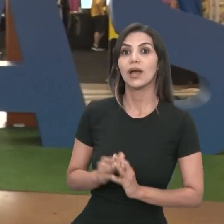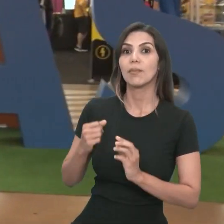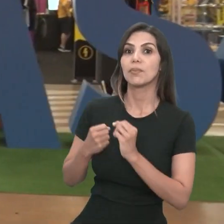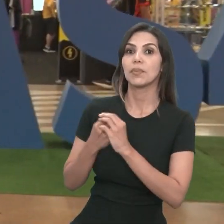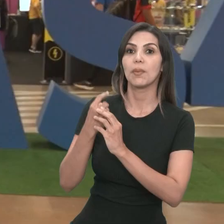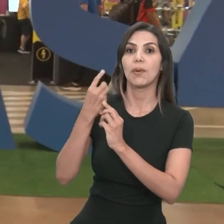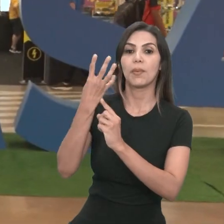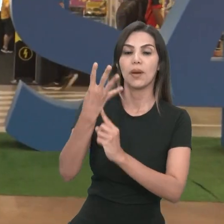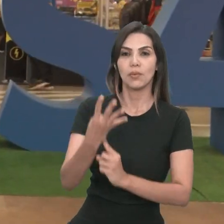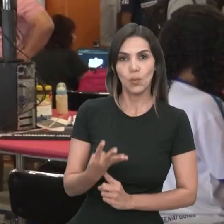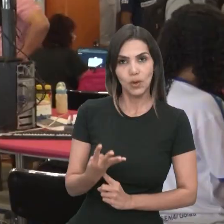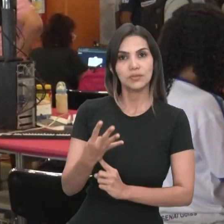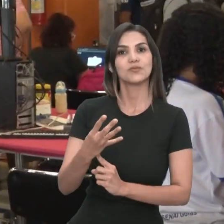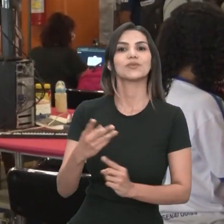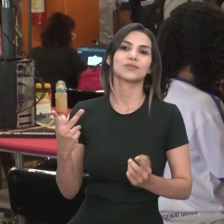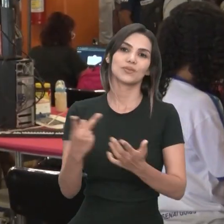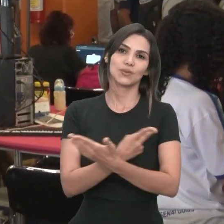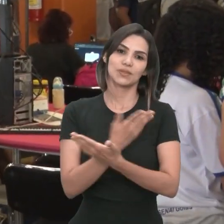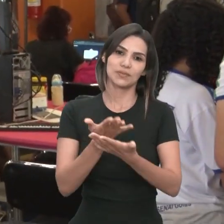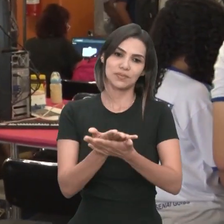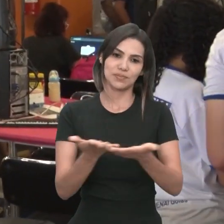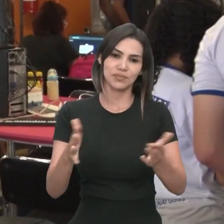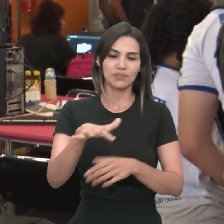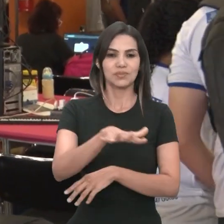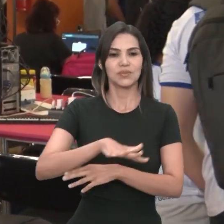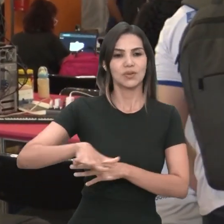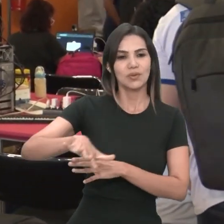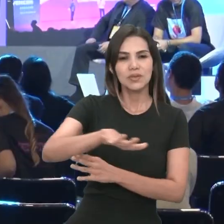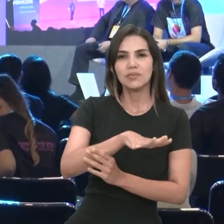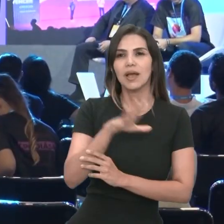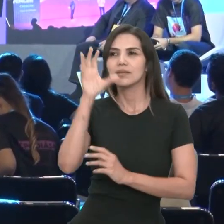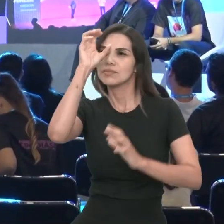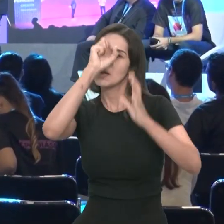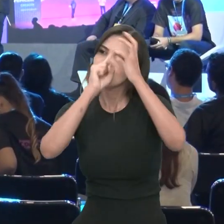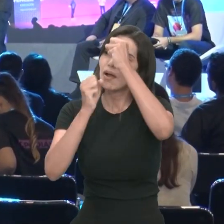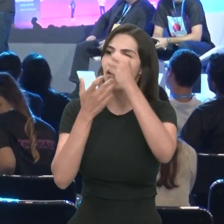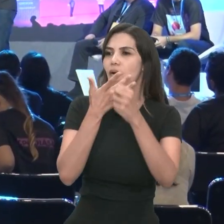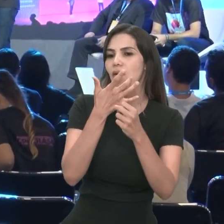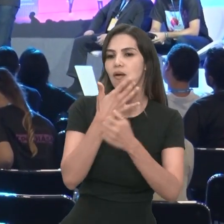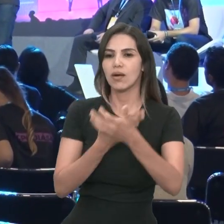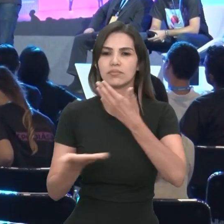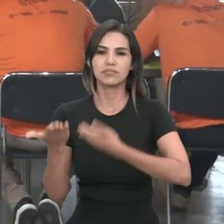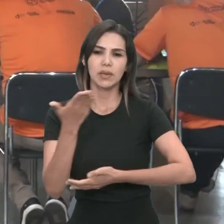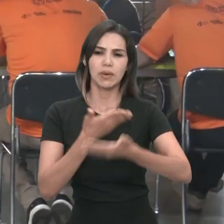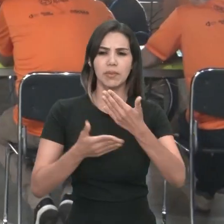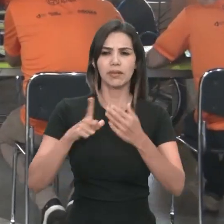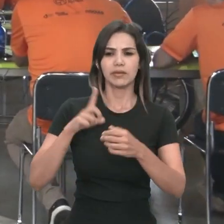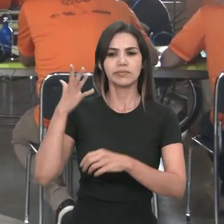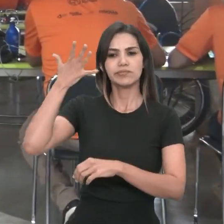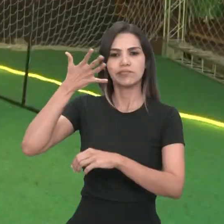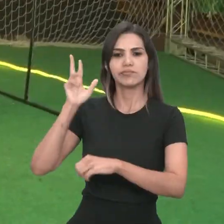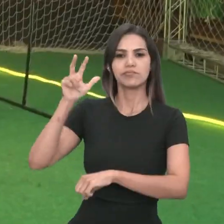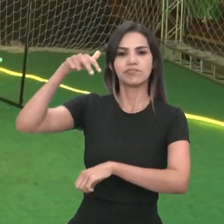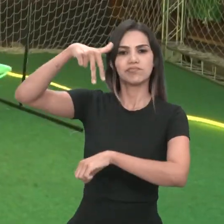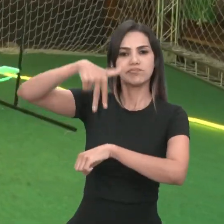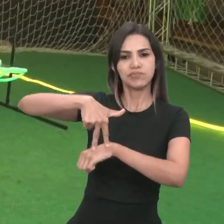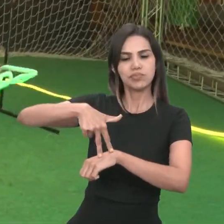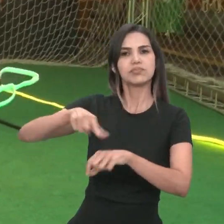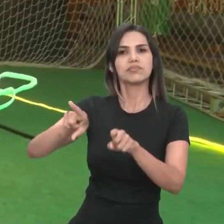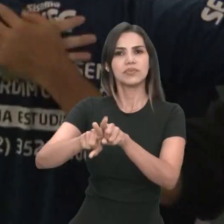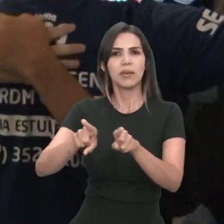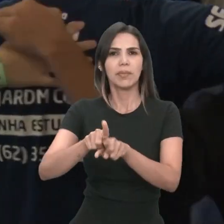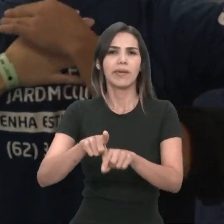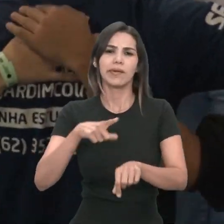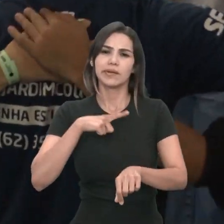experiência Campus Party, um espaço de troca e aprendizado, seja através de palestras, hackathons e